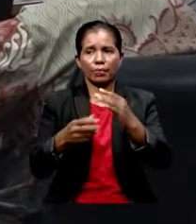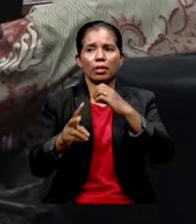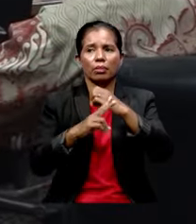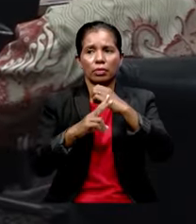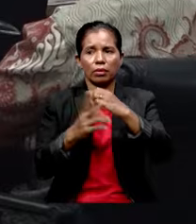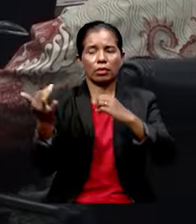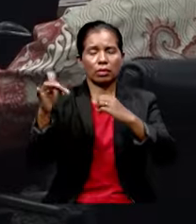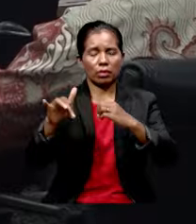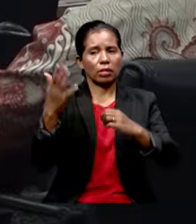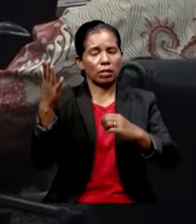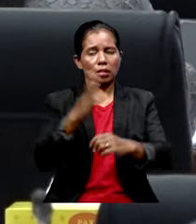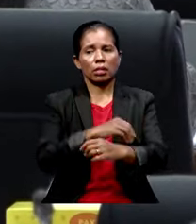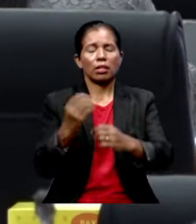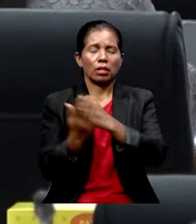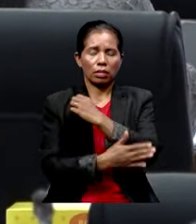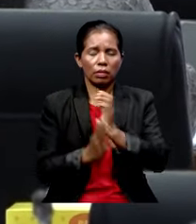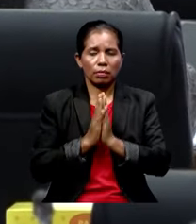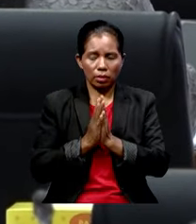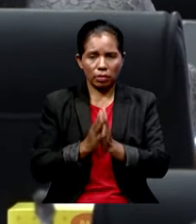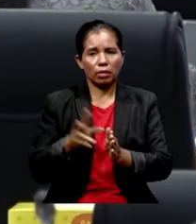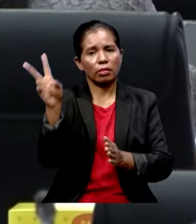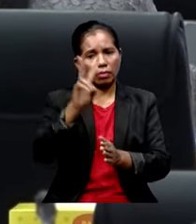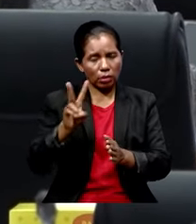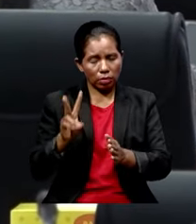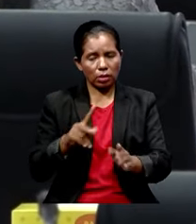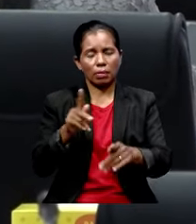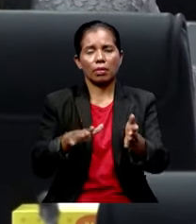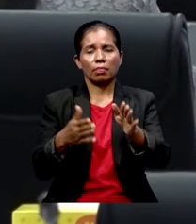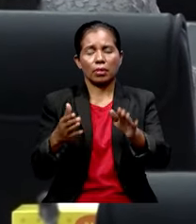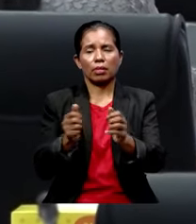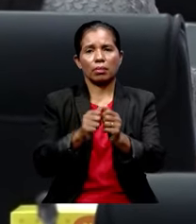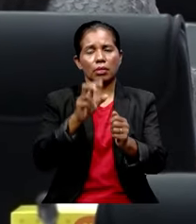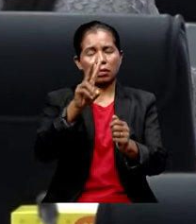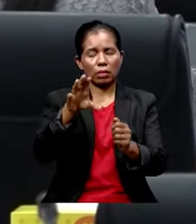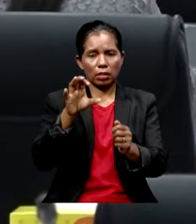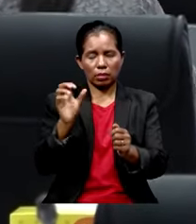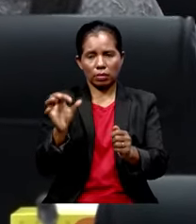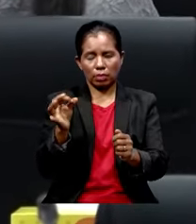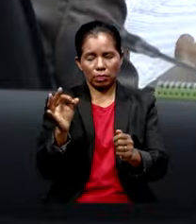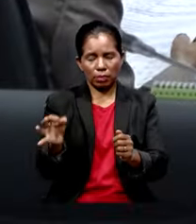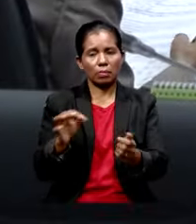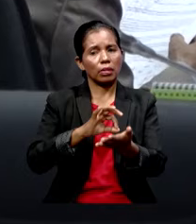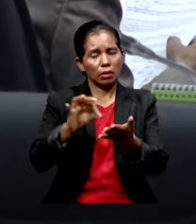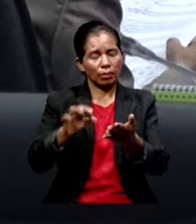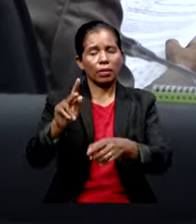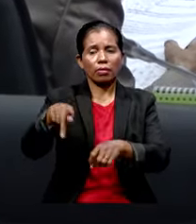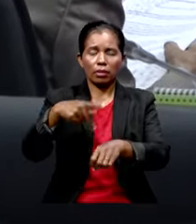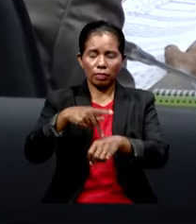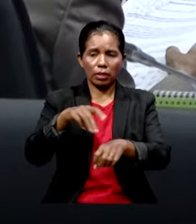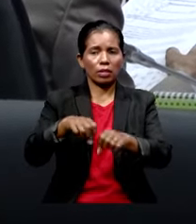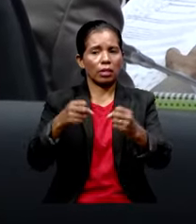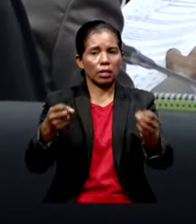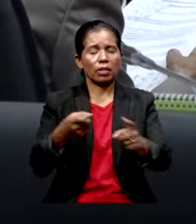sira mak iha Myanmar no Vietnam, ho emamate liu atos rua sianulu nebe makrejistaona. Filipina nebe mosheta